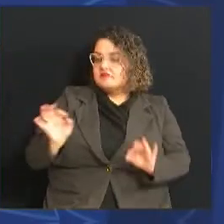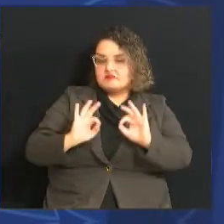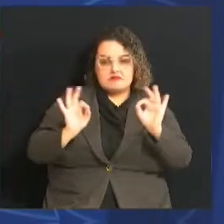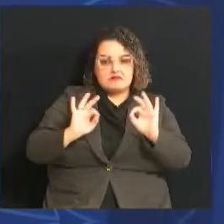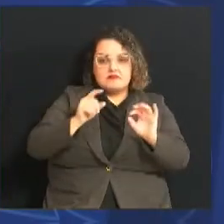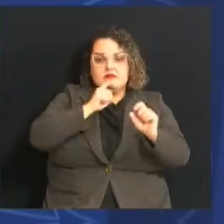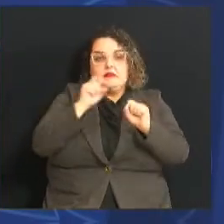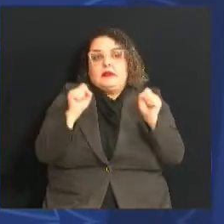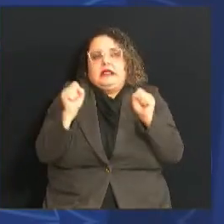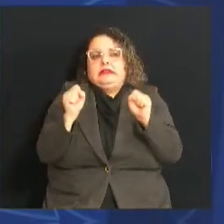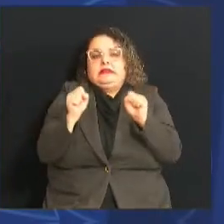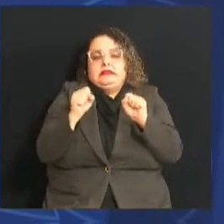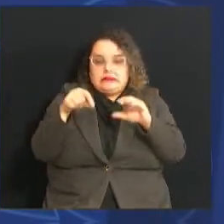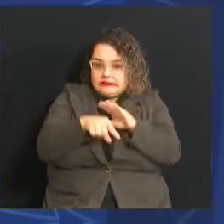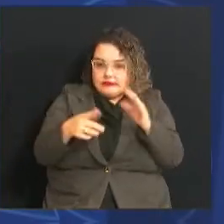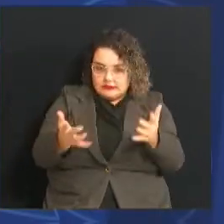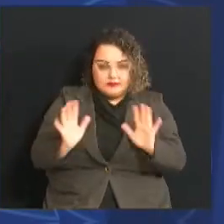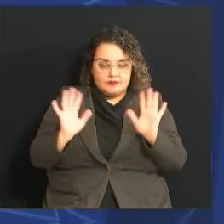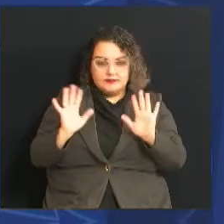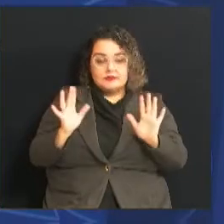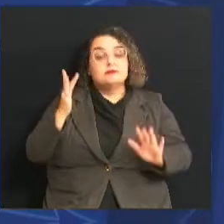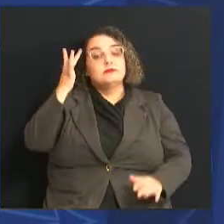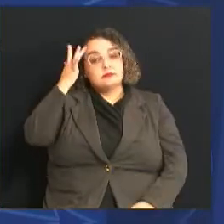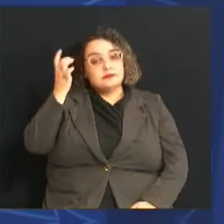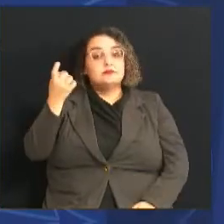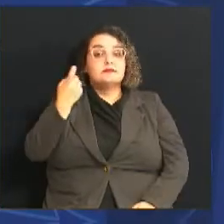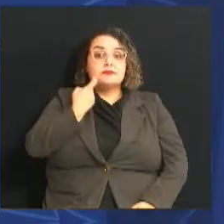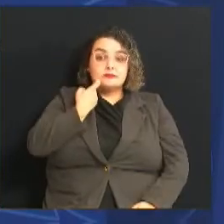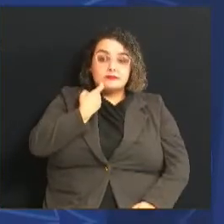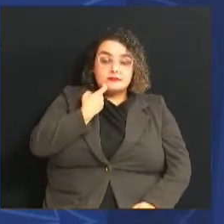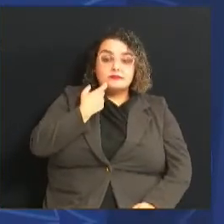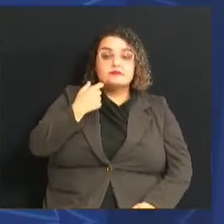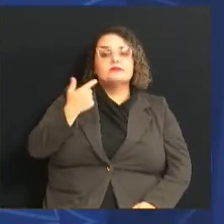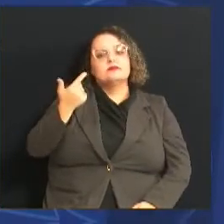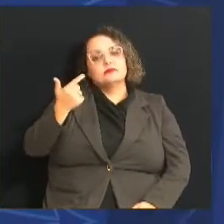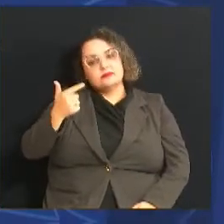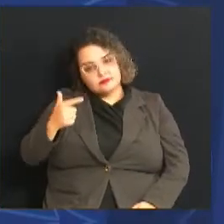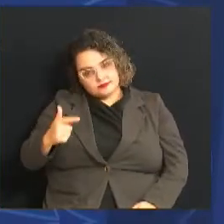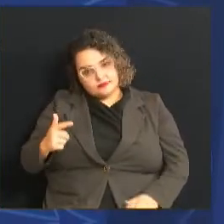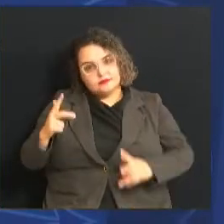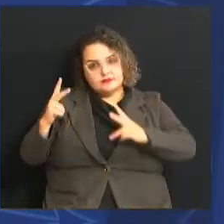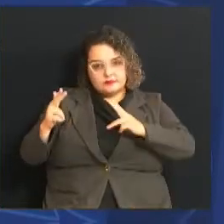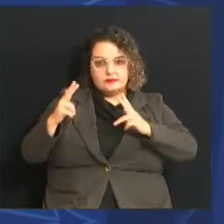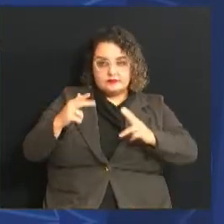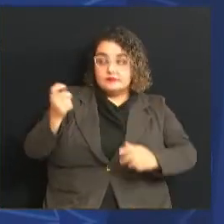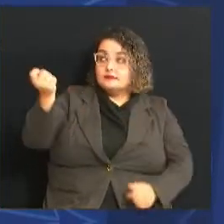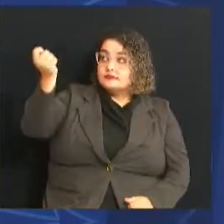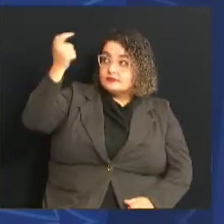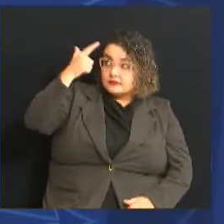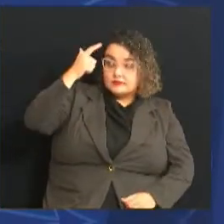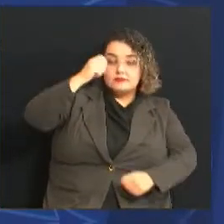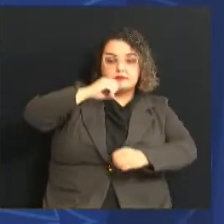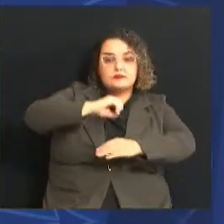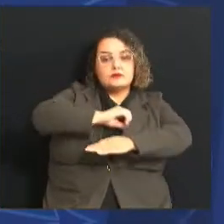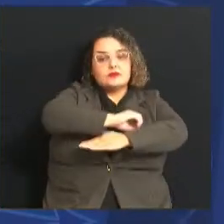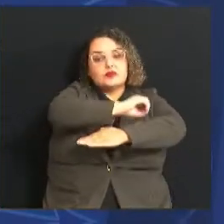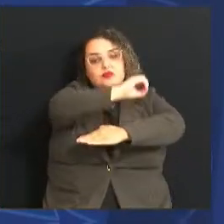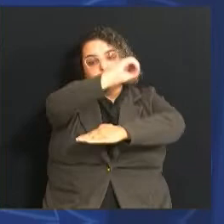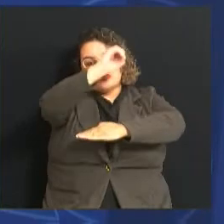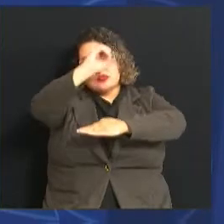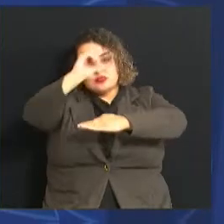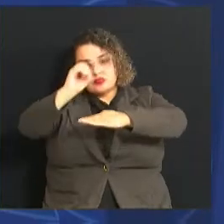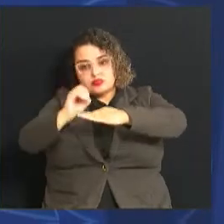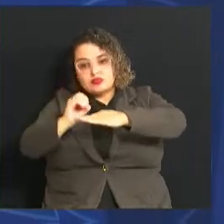frio intenso, né? Para amanhã, sexta-feira, segue essa condição de sol durante todo o dia, com